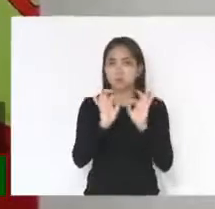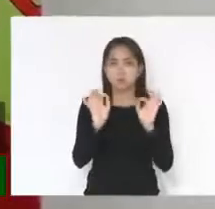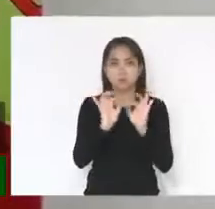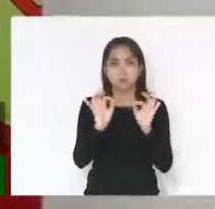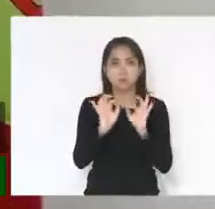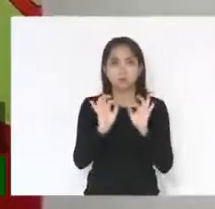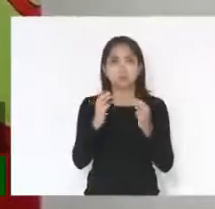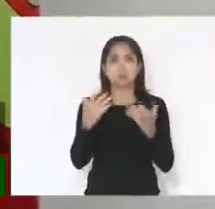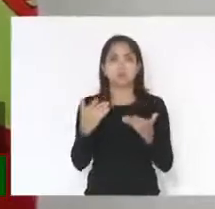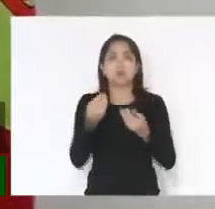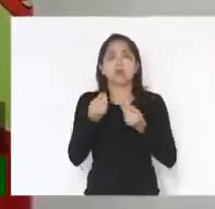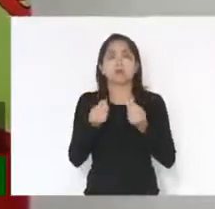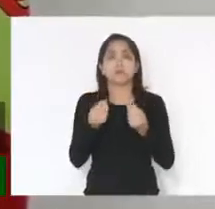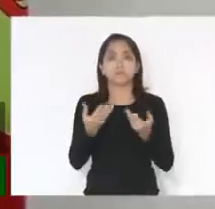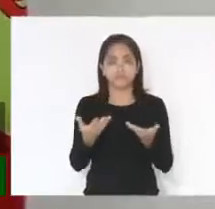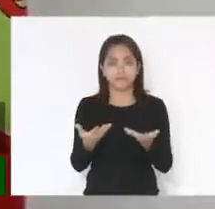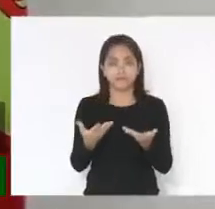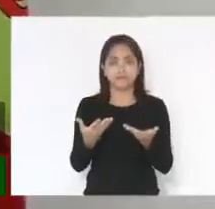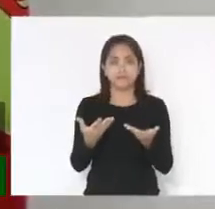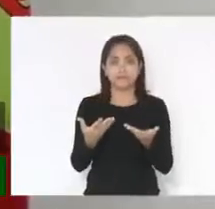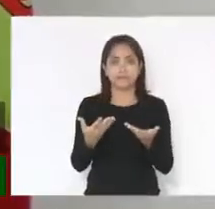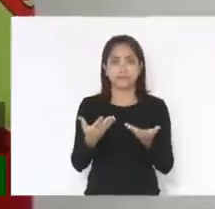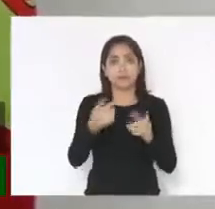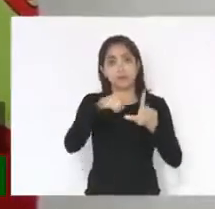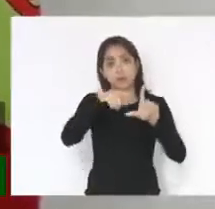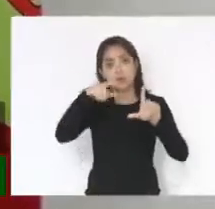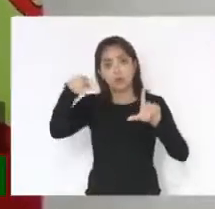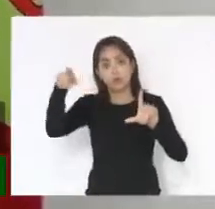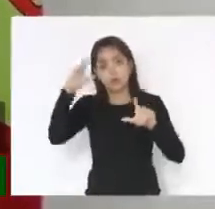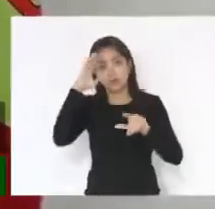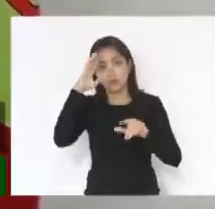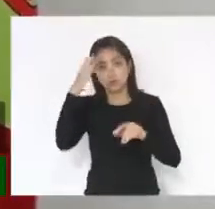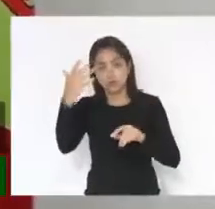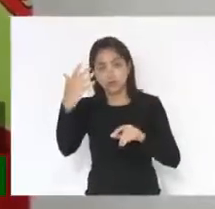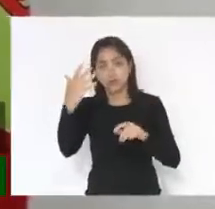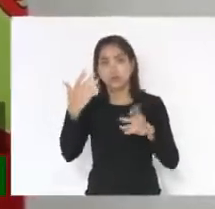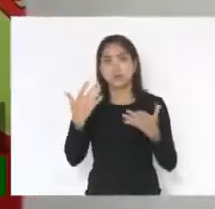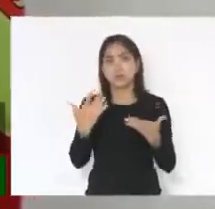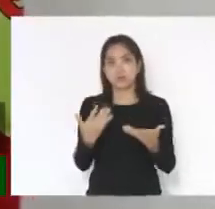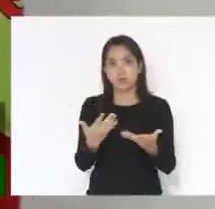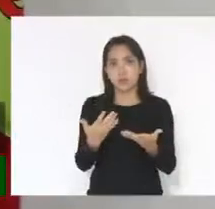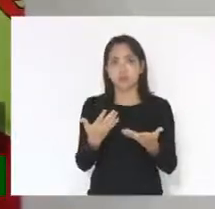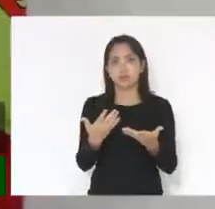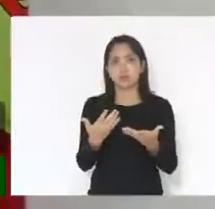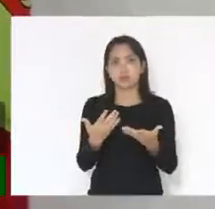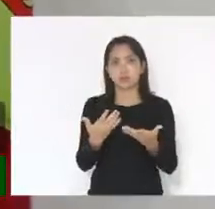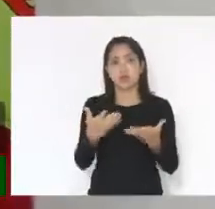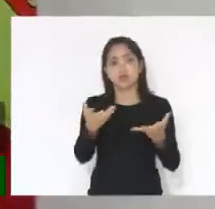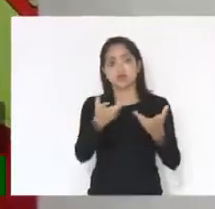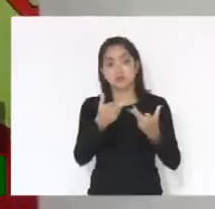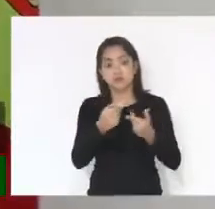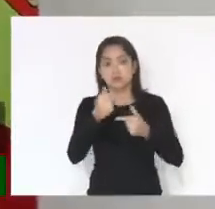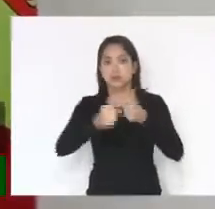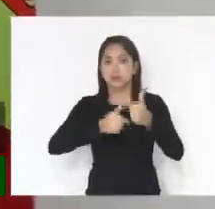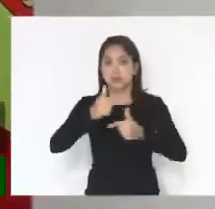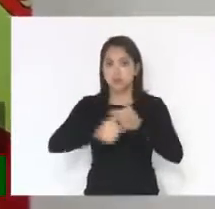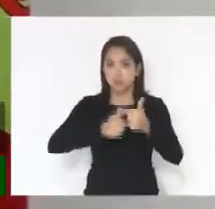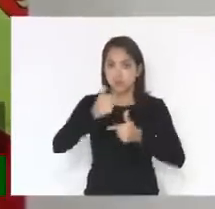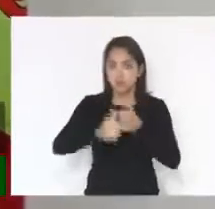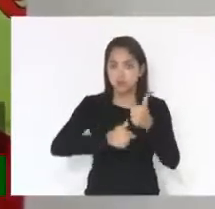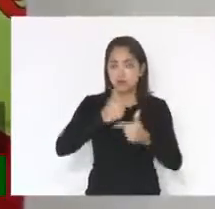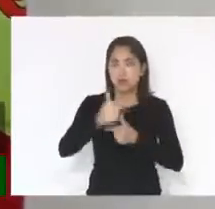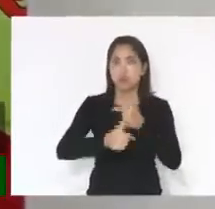mas como? Os índices de resolutividade se devem ao excelente trabalho